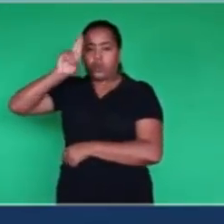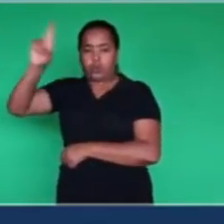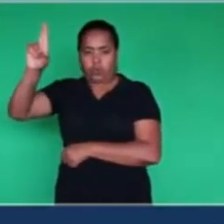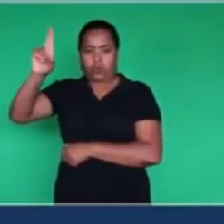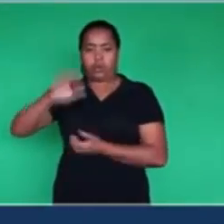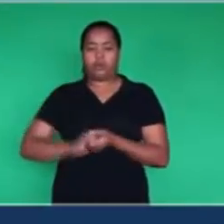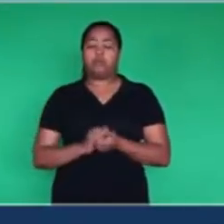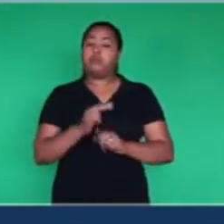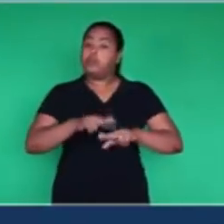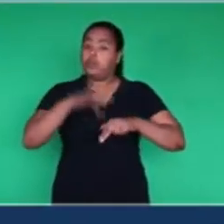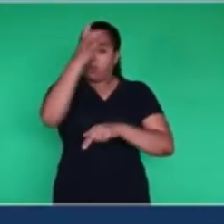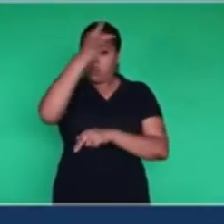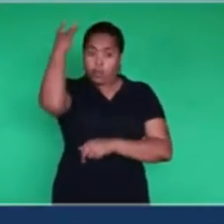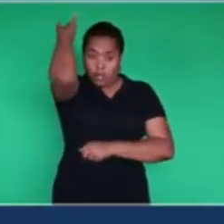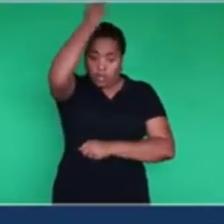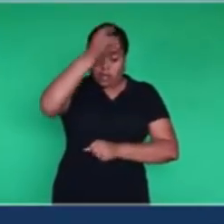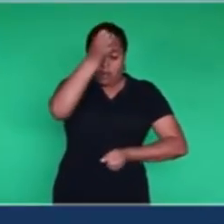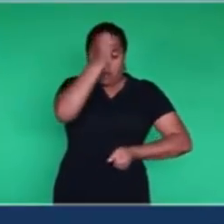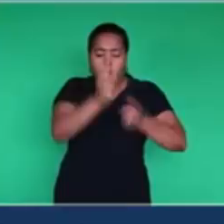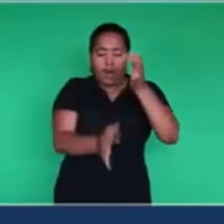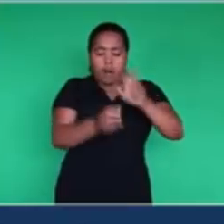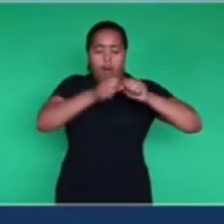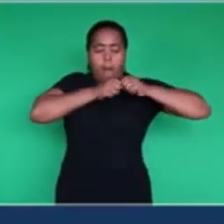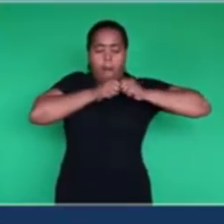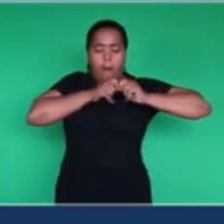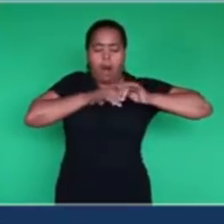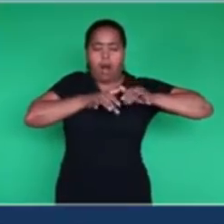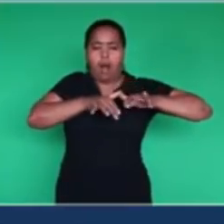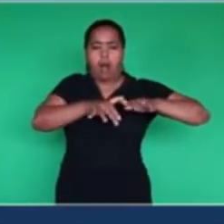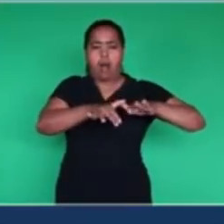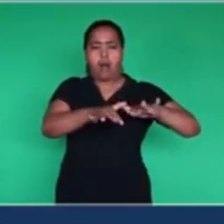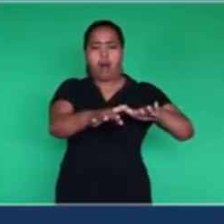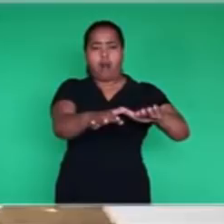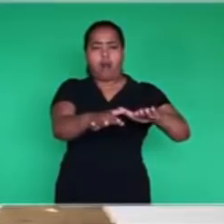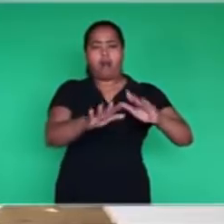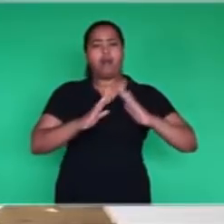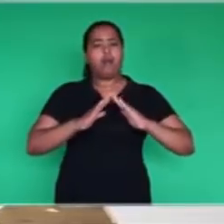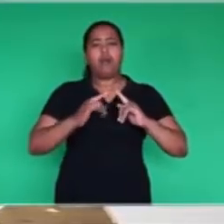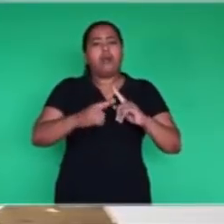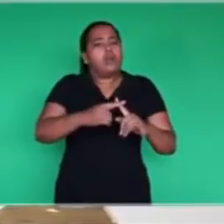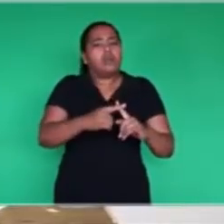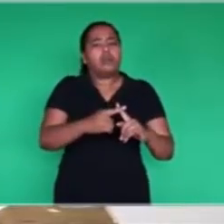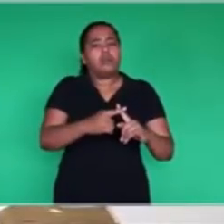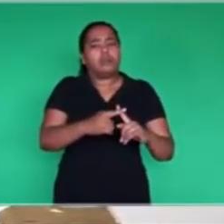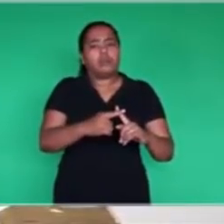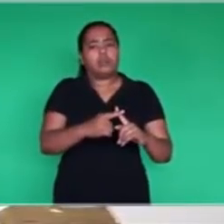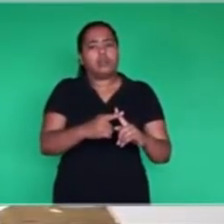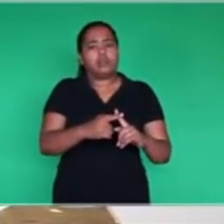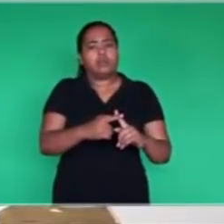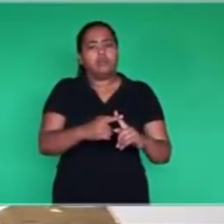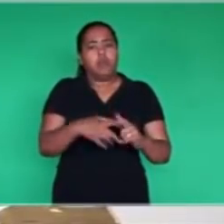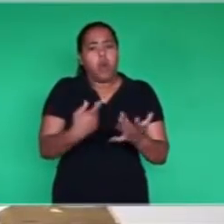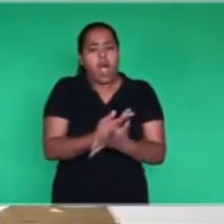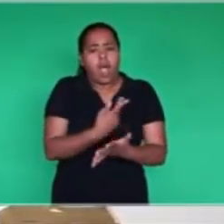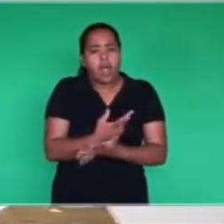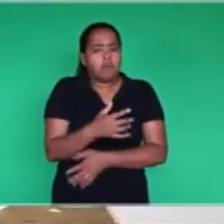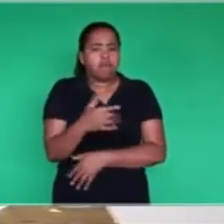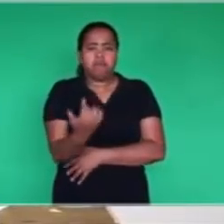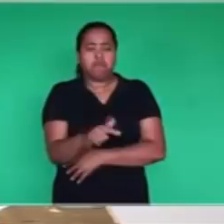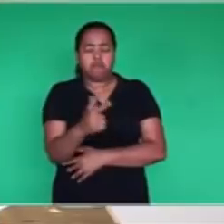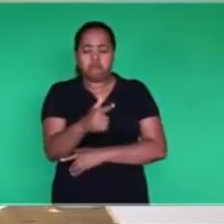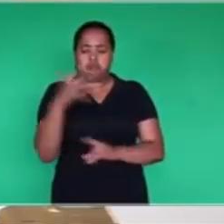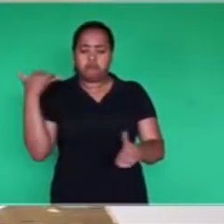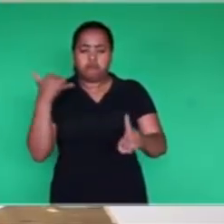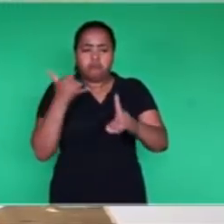Israel, foi derramado sobre a igreja. Irmãos, estão vendo? Não há incoerência nenhuma no profético. Está